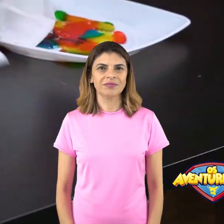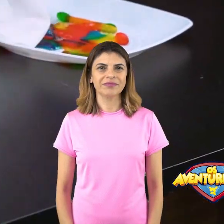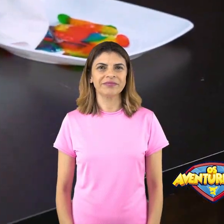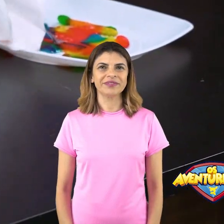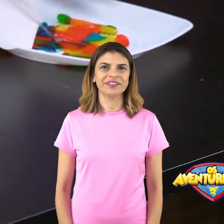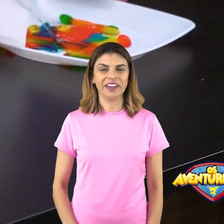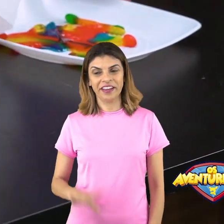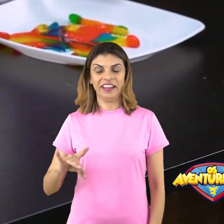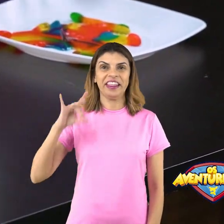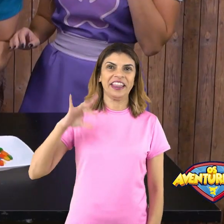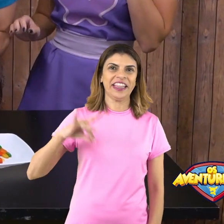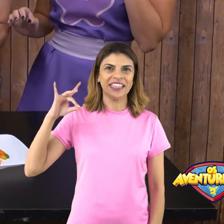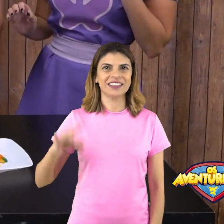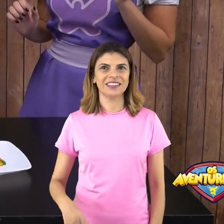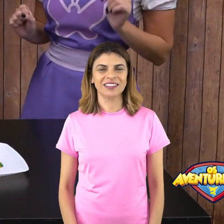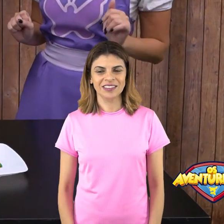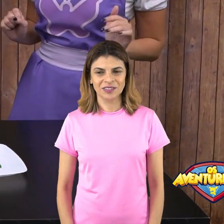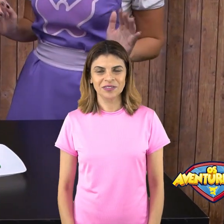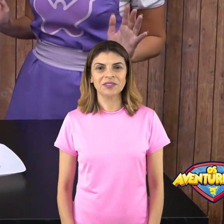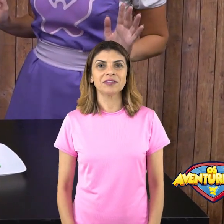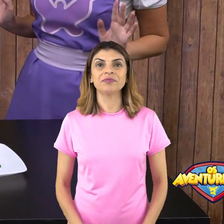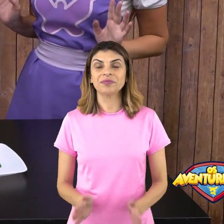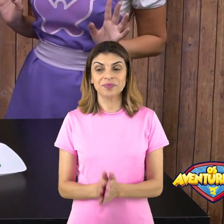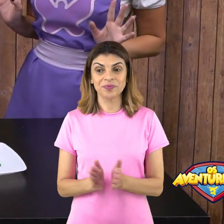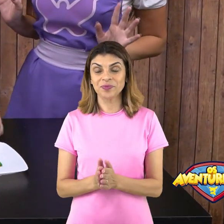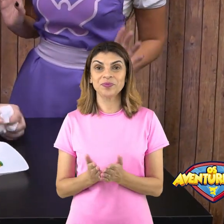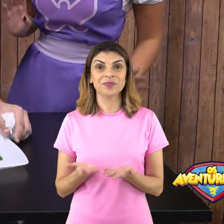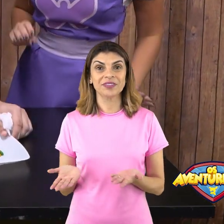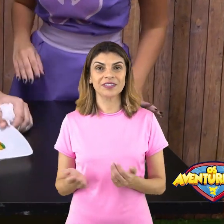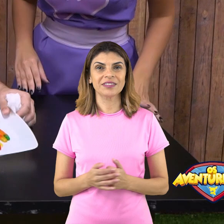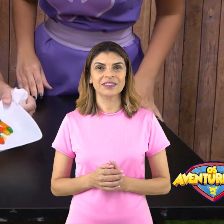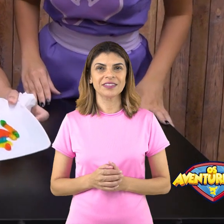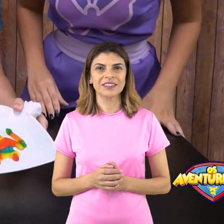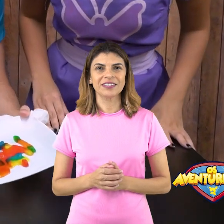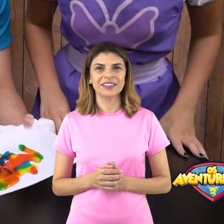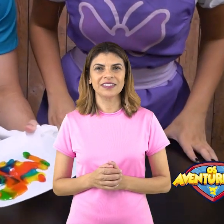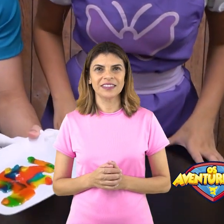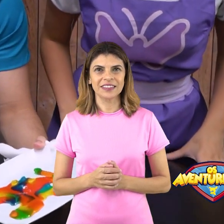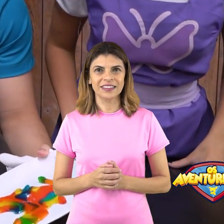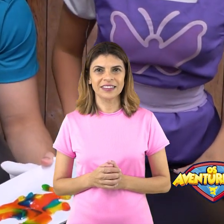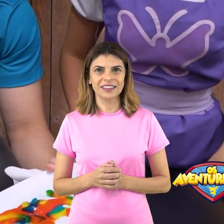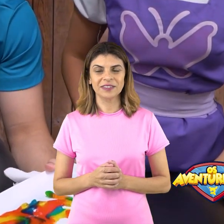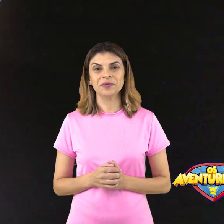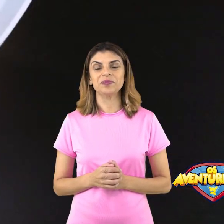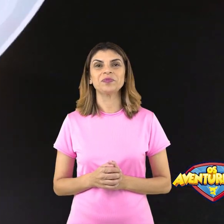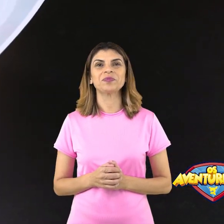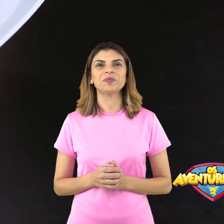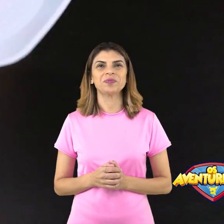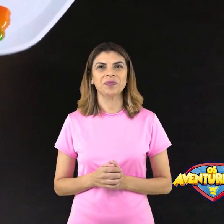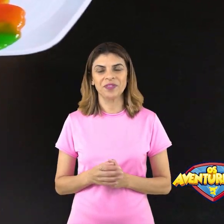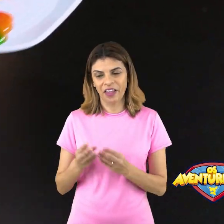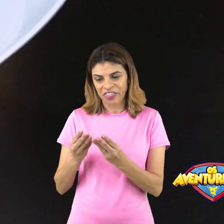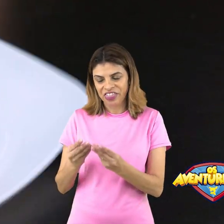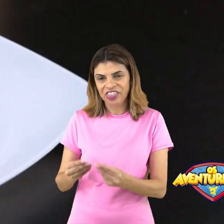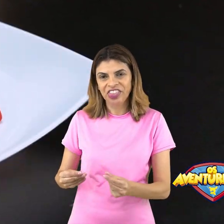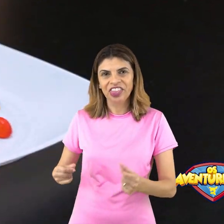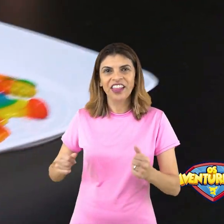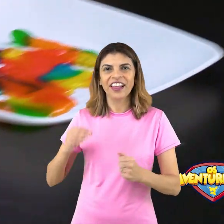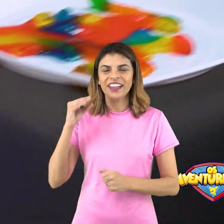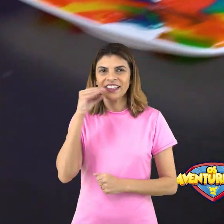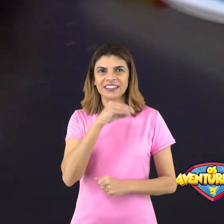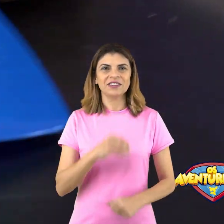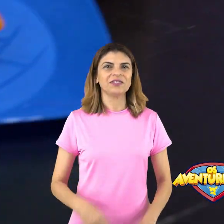colou! Ó, vamos lá, vamos ver o que é isso aqui, ó. Bala fine. Bala fine, com certeza. Derretida e quente.